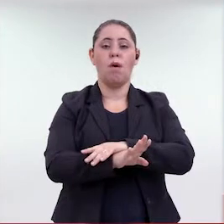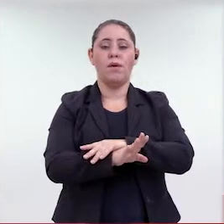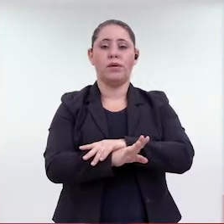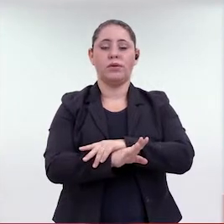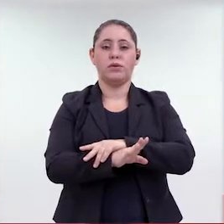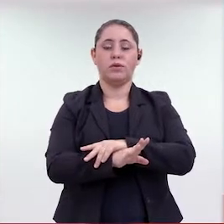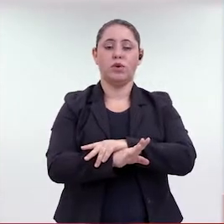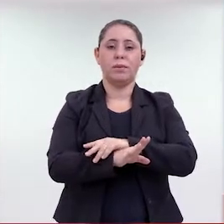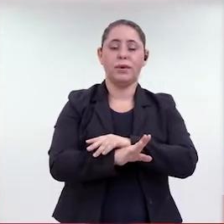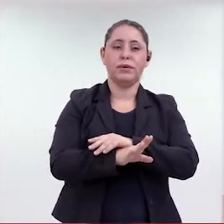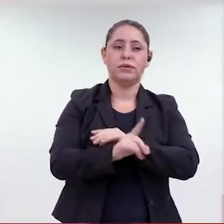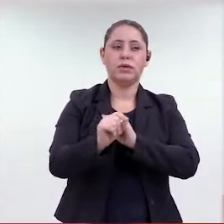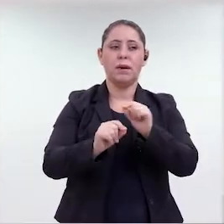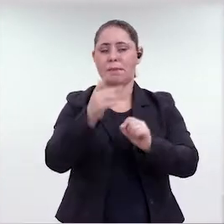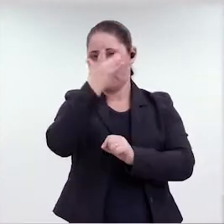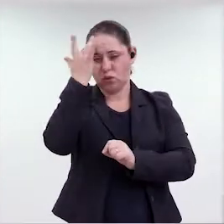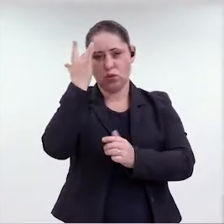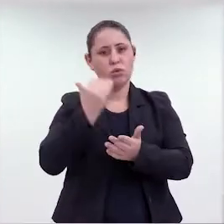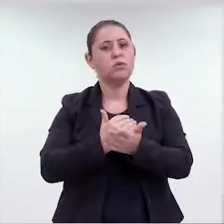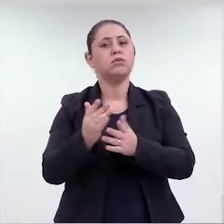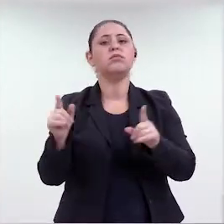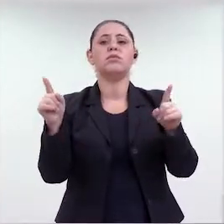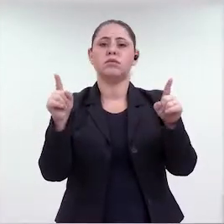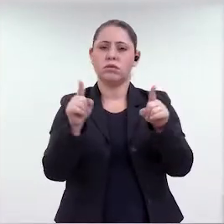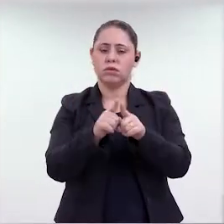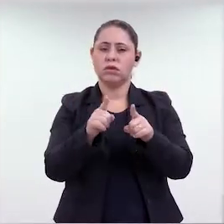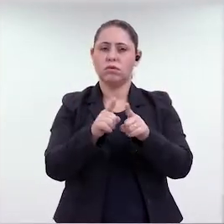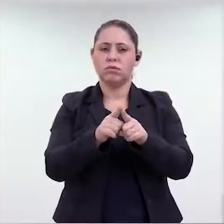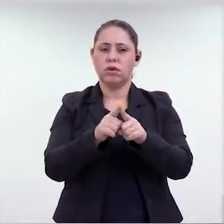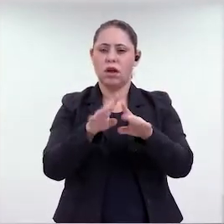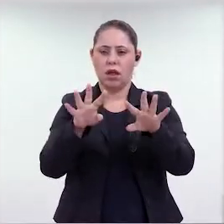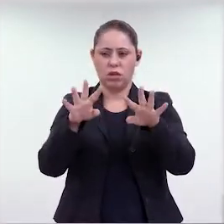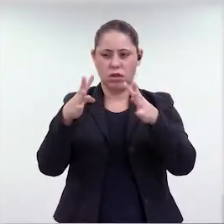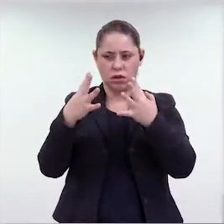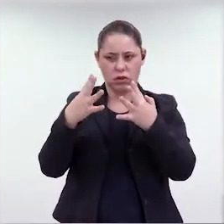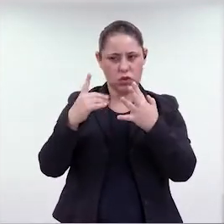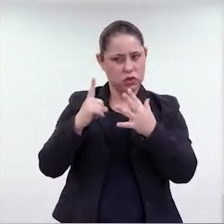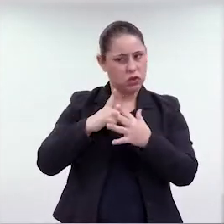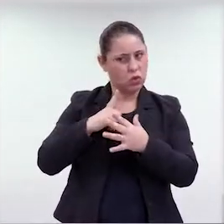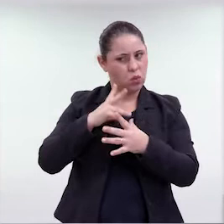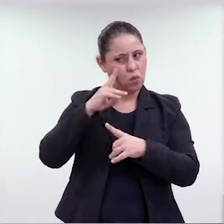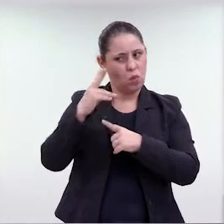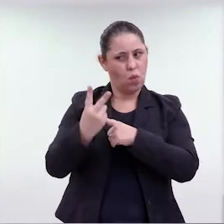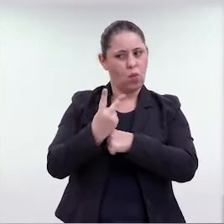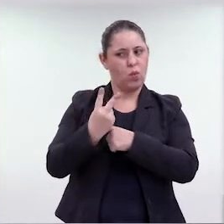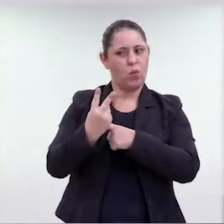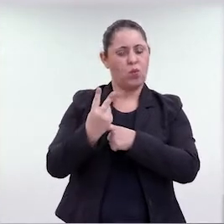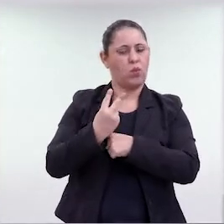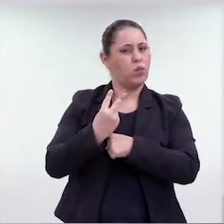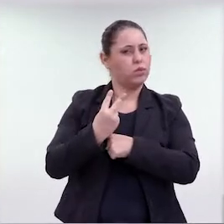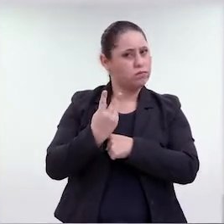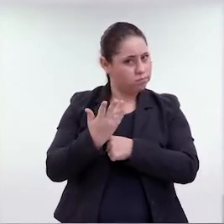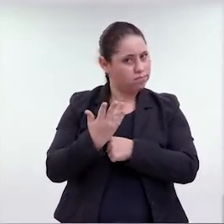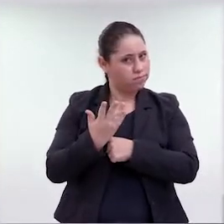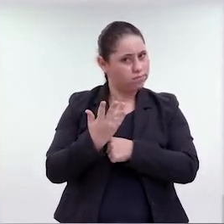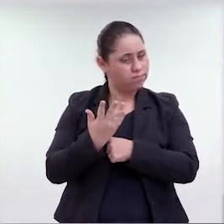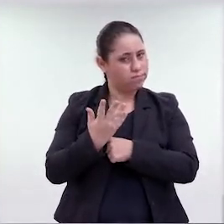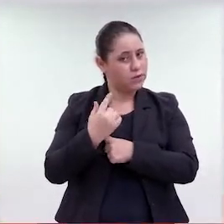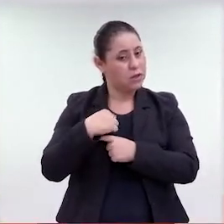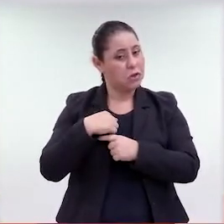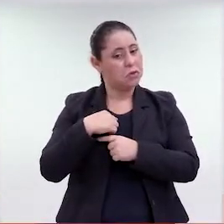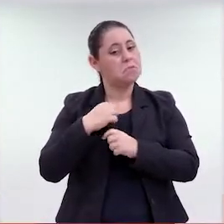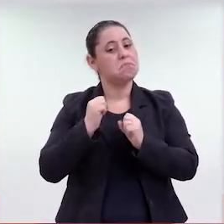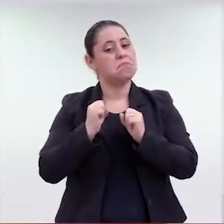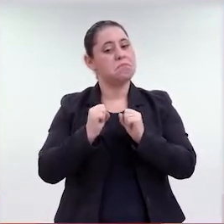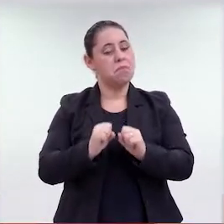hábitos vão sendo incorporados à medida de que as pessoas também começam a prestar atenção. Olha, se eu não me cuidar, e